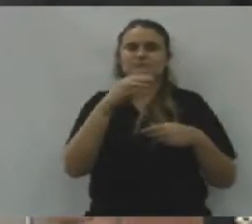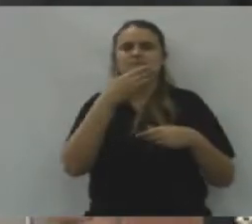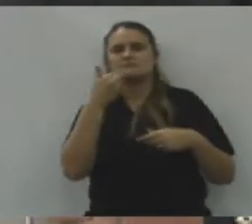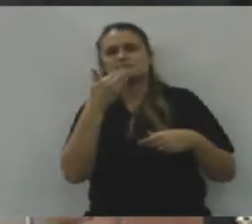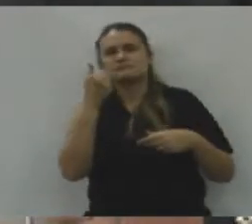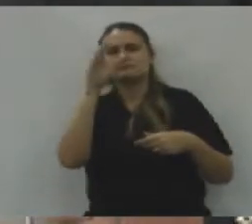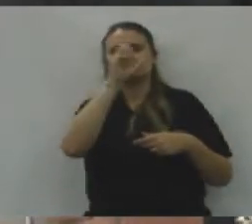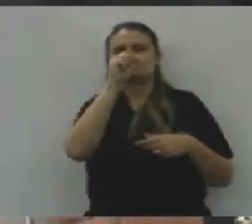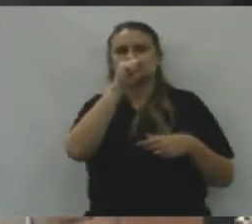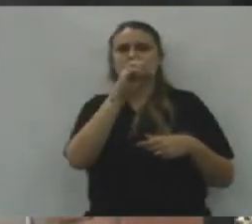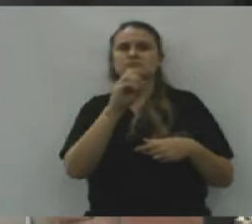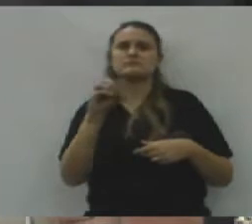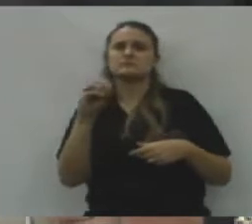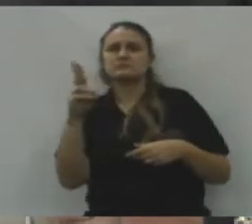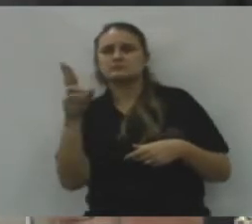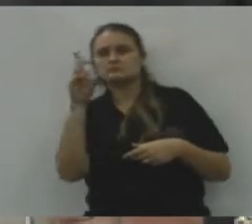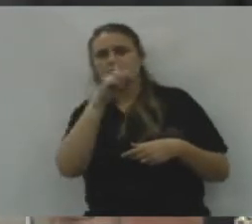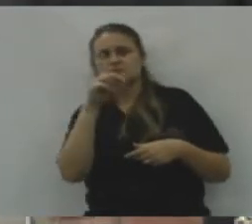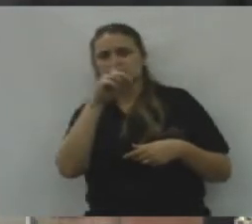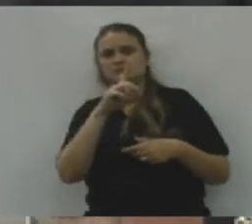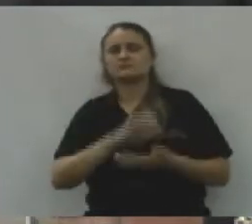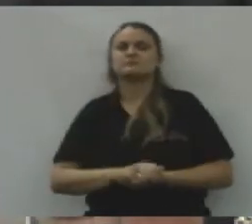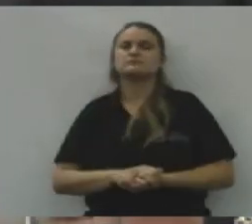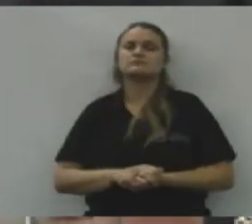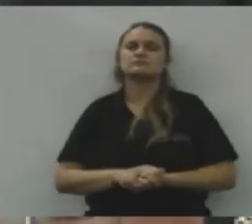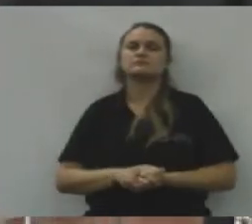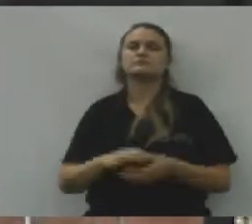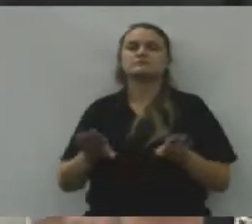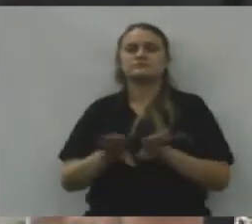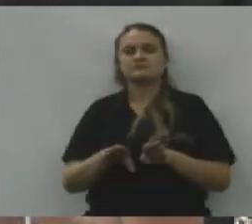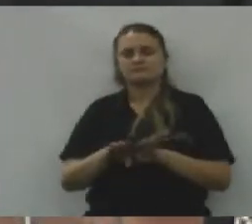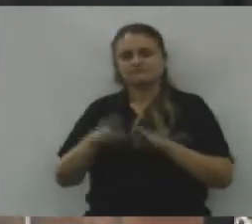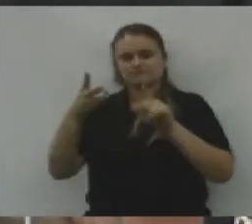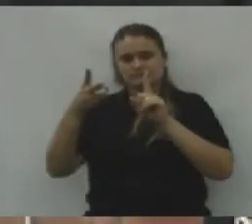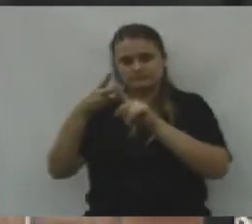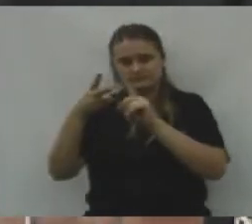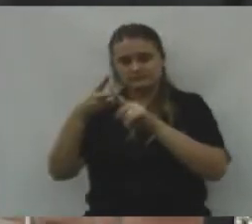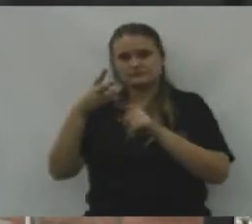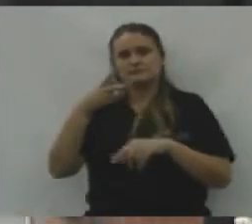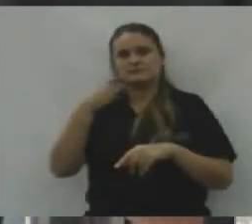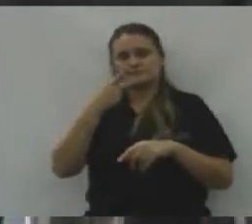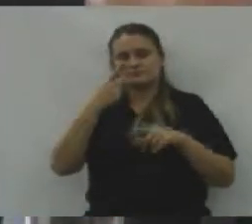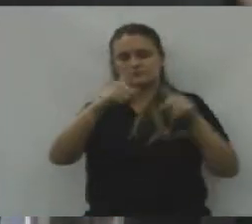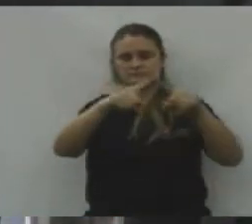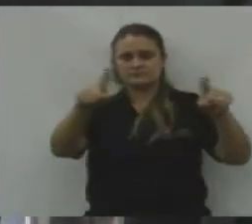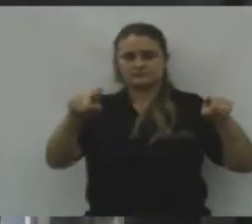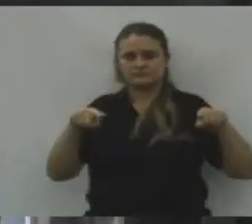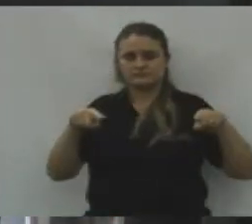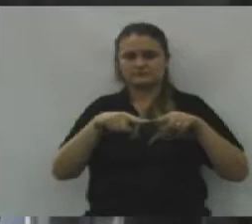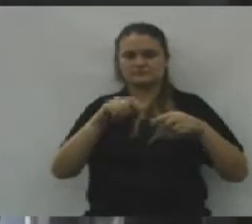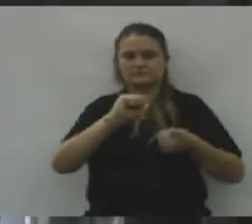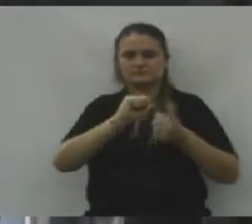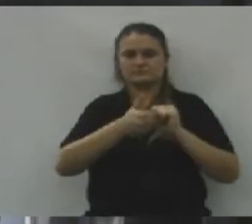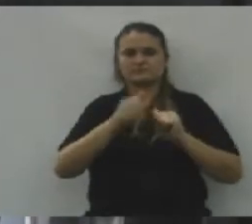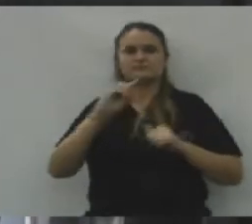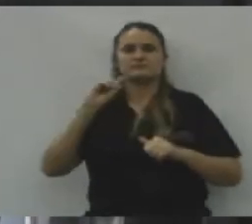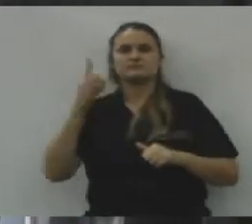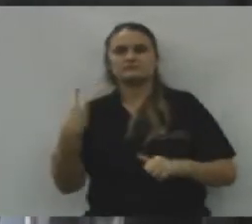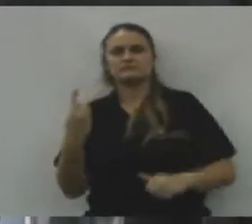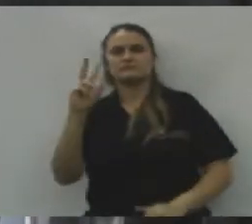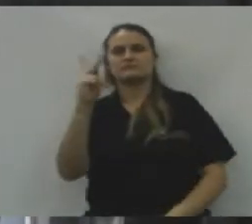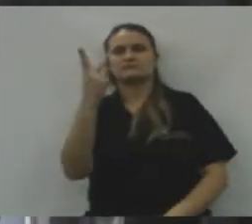foi falado. Falar das mini arenas que o deputado Hussin conseguiu para nossa cidade. Uma já foi